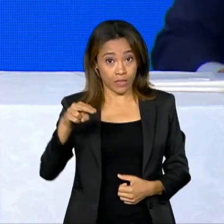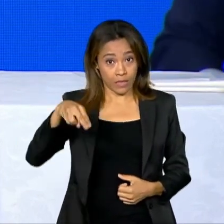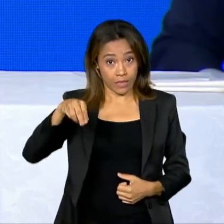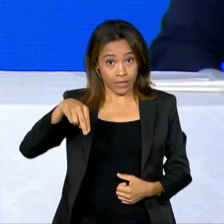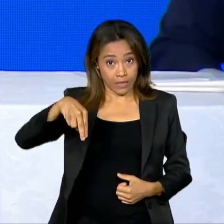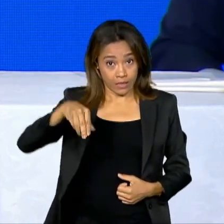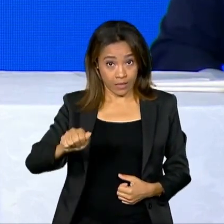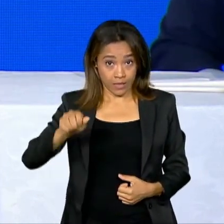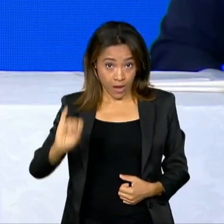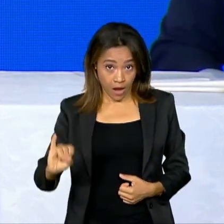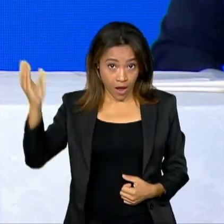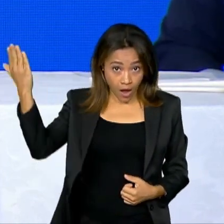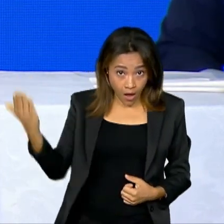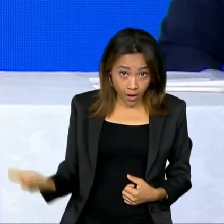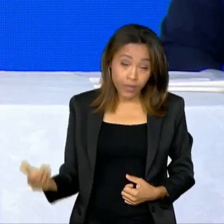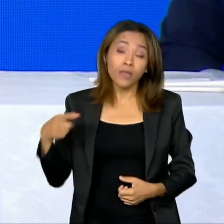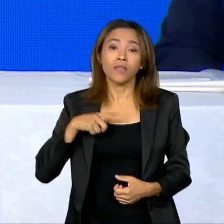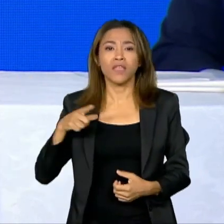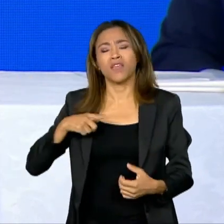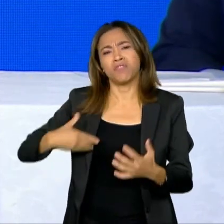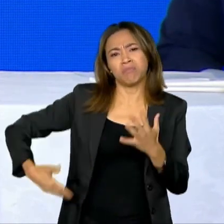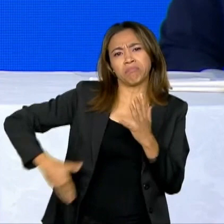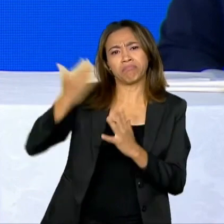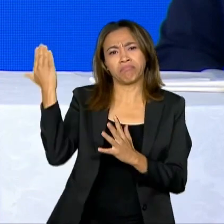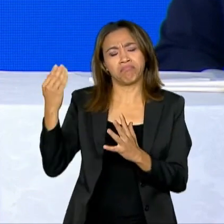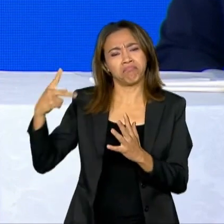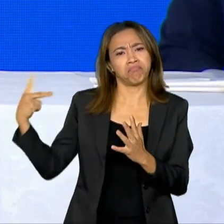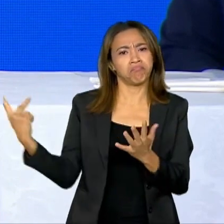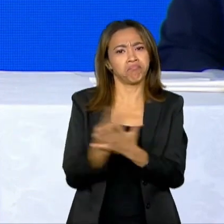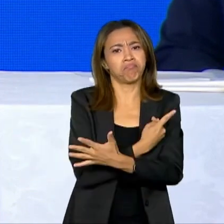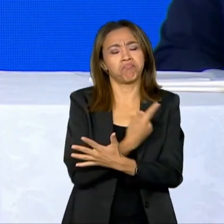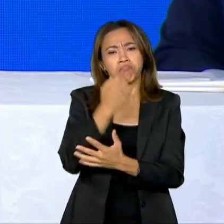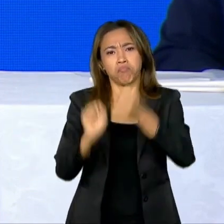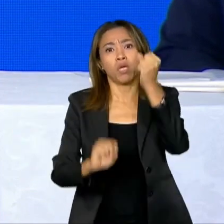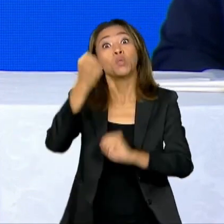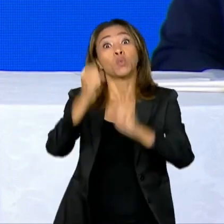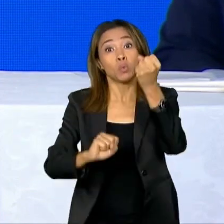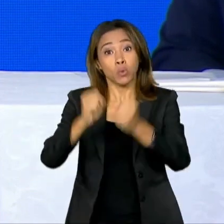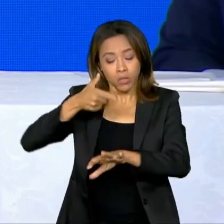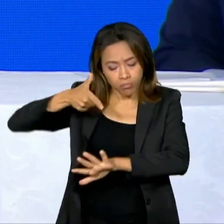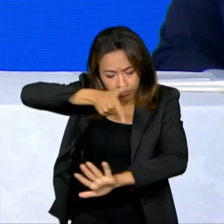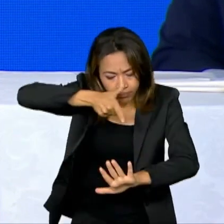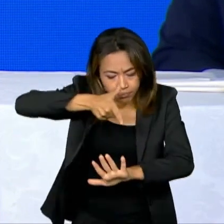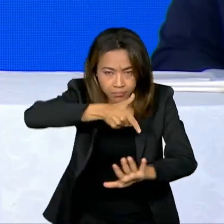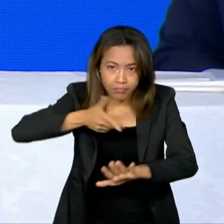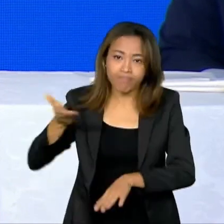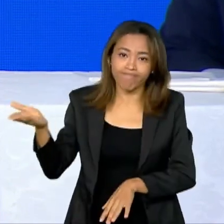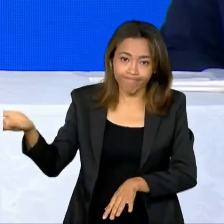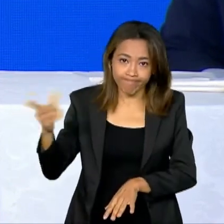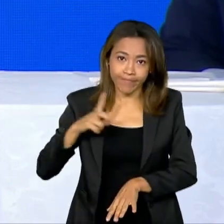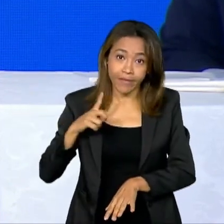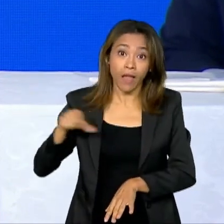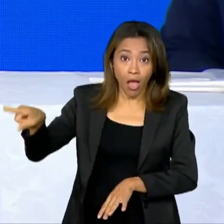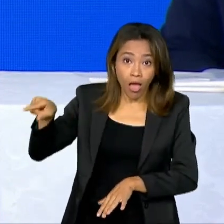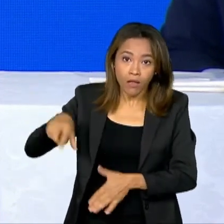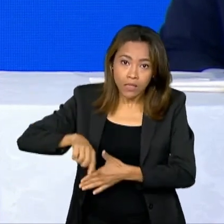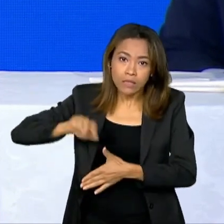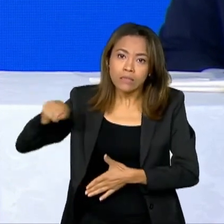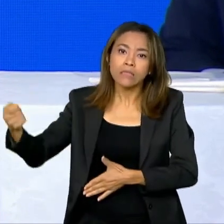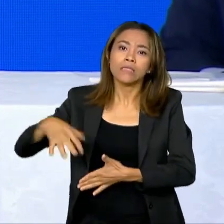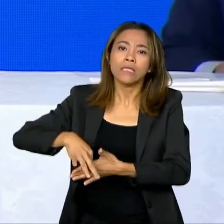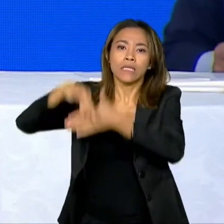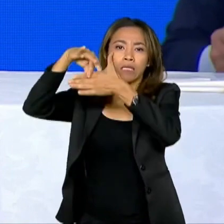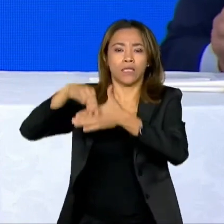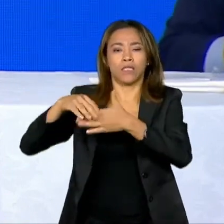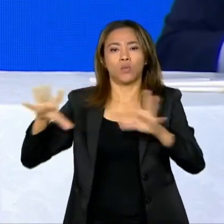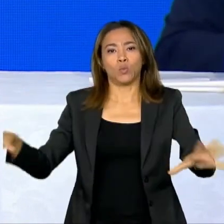Senai, se acidentou numa indústria metalúrgica, líder dos trabalhadores